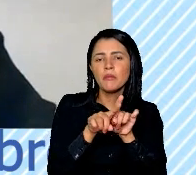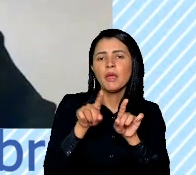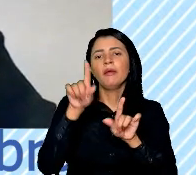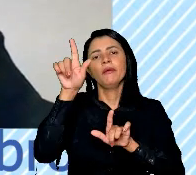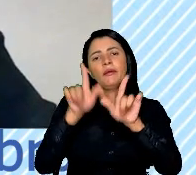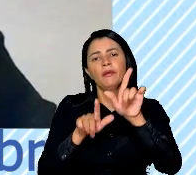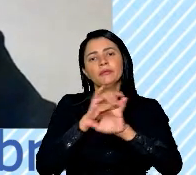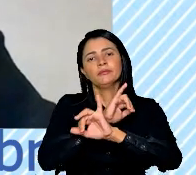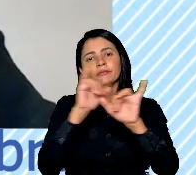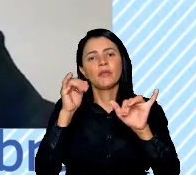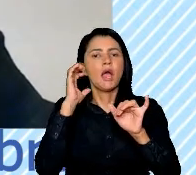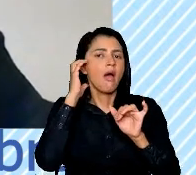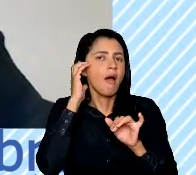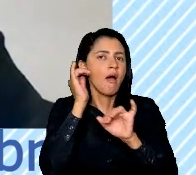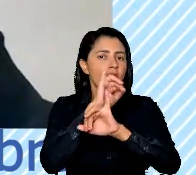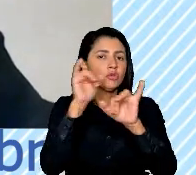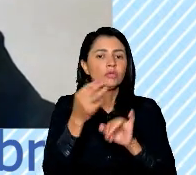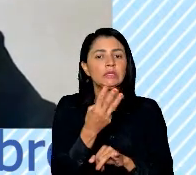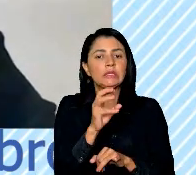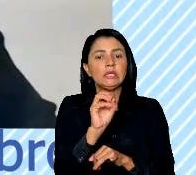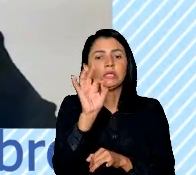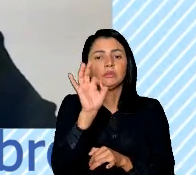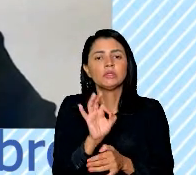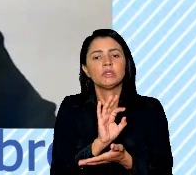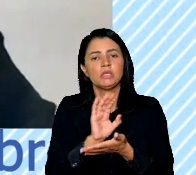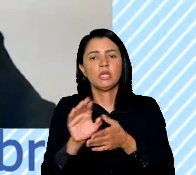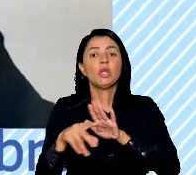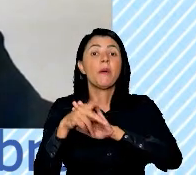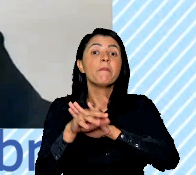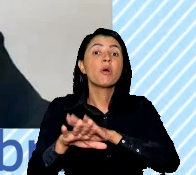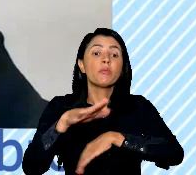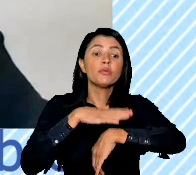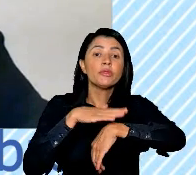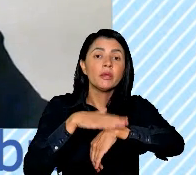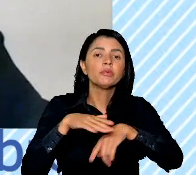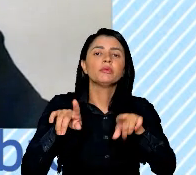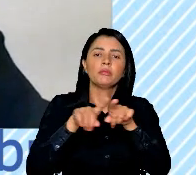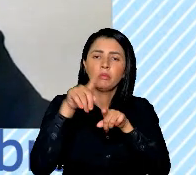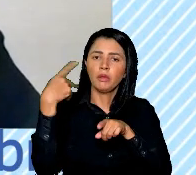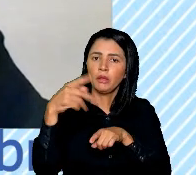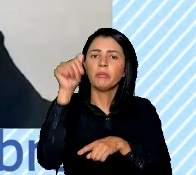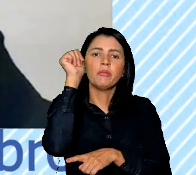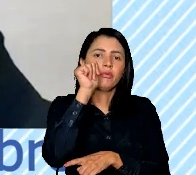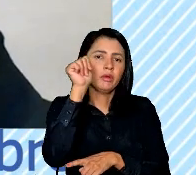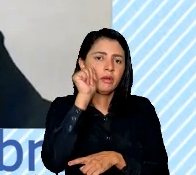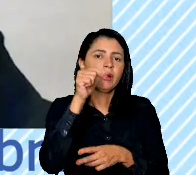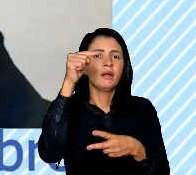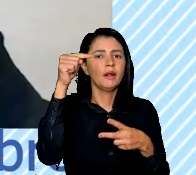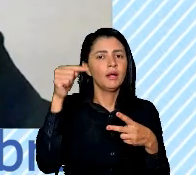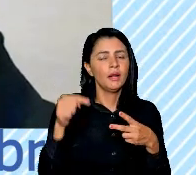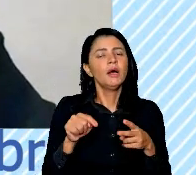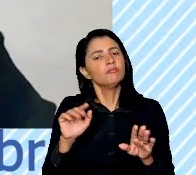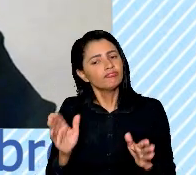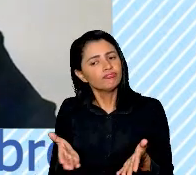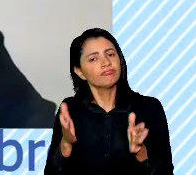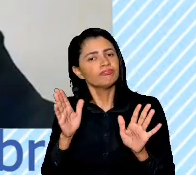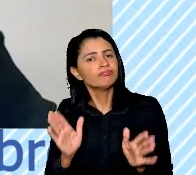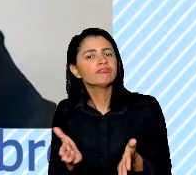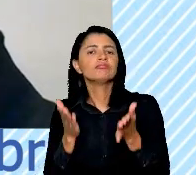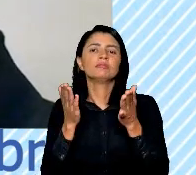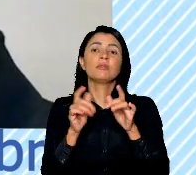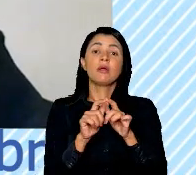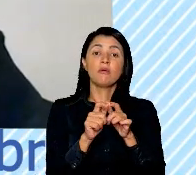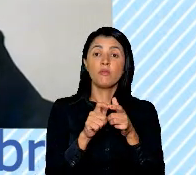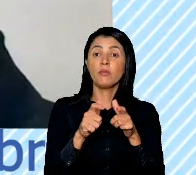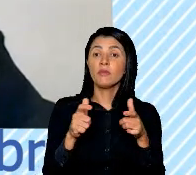de pelo menos 30% dos recursos e de pelo menos 30% do tempo. Pode-se dizer que esses fatores contribuíram para esse